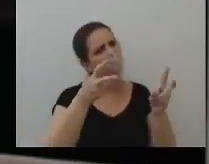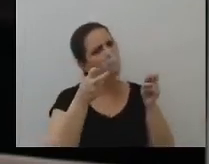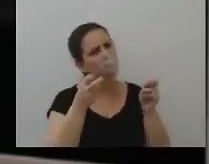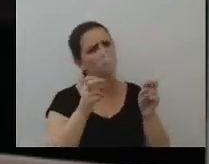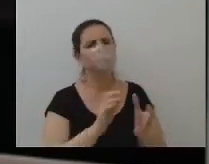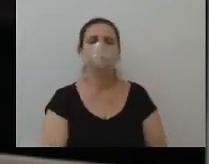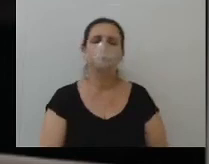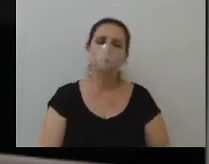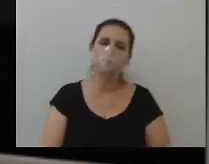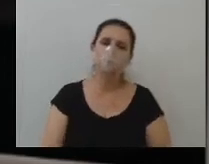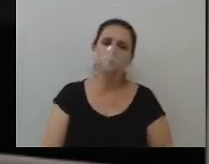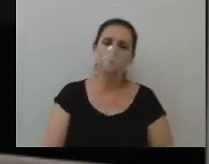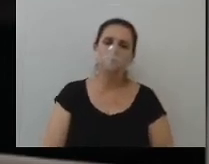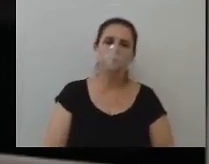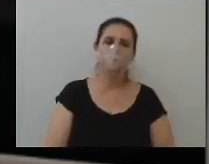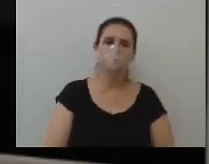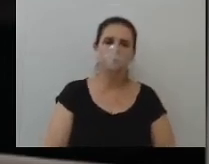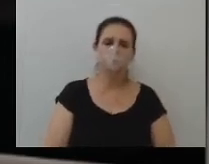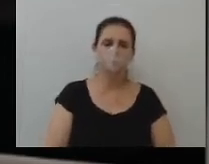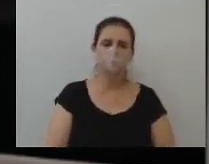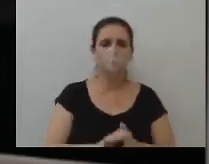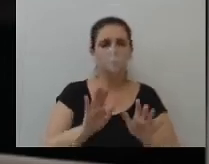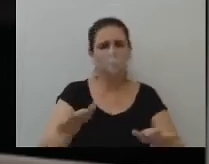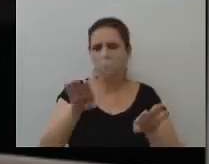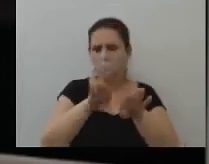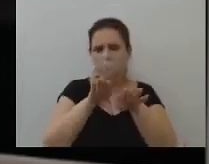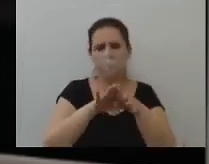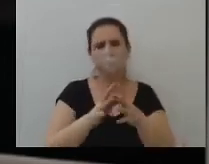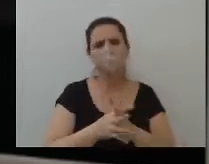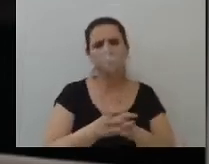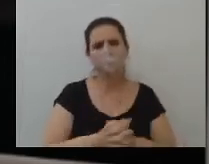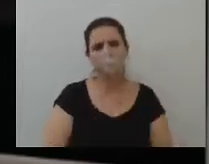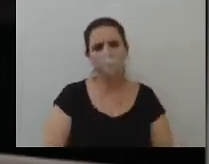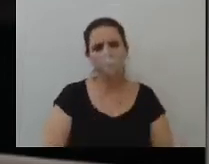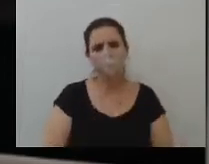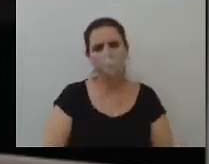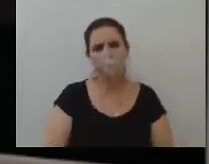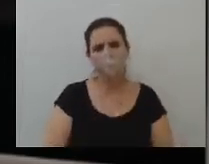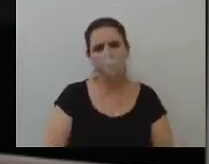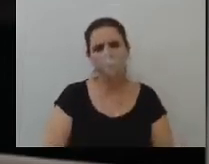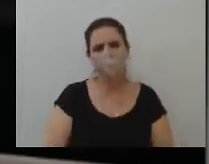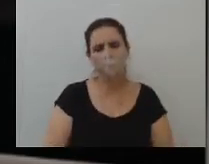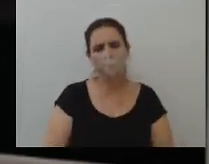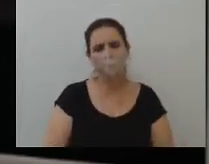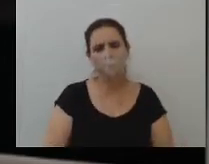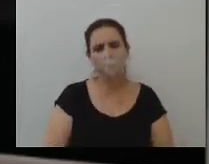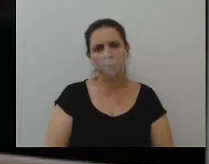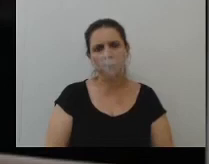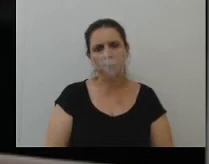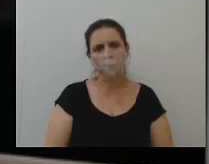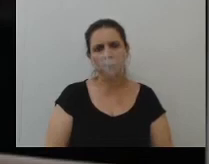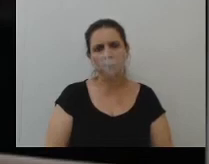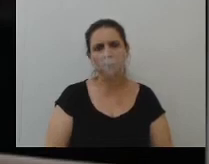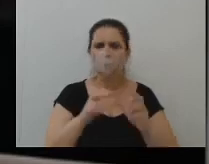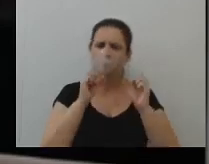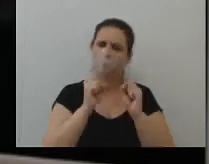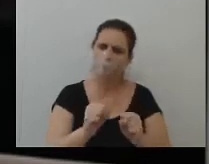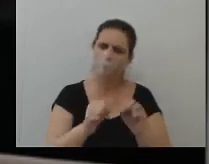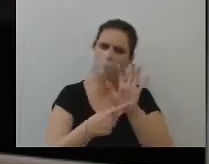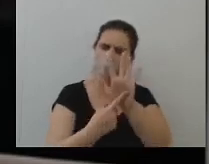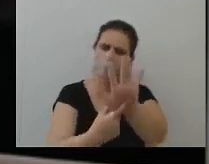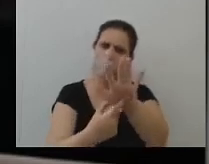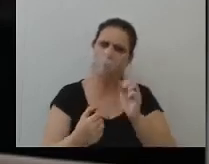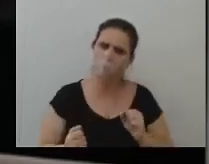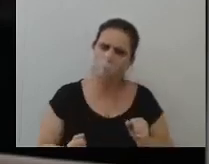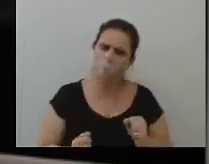maneira. Exatamente da mesma forma. Bom, eu poderia mostrar isso